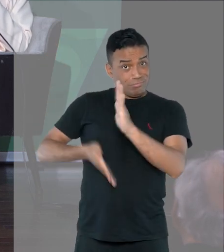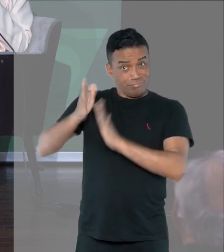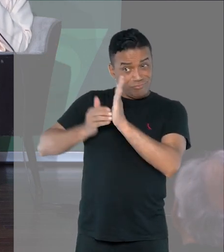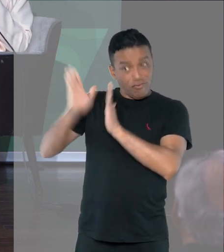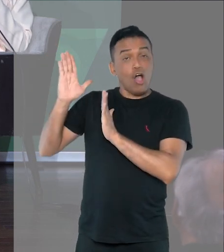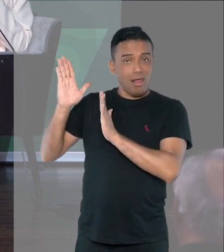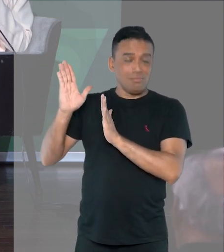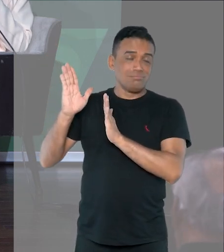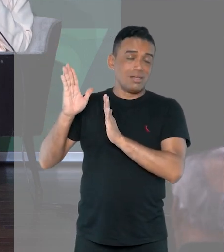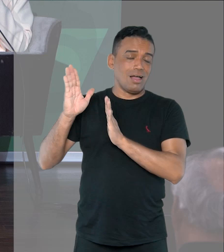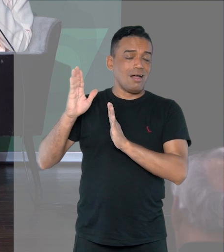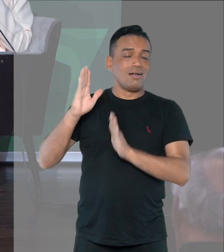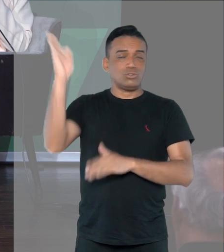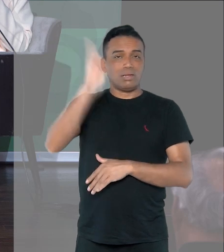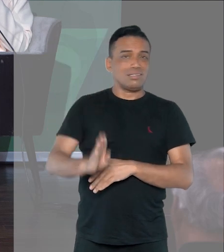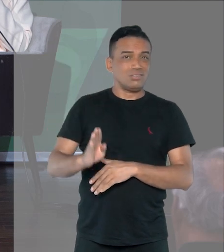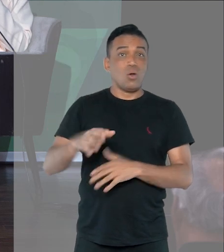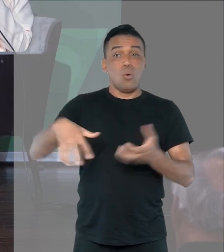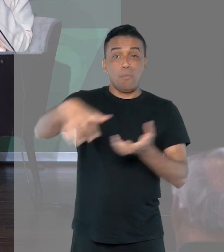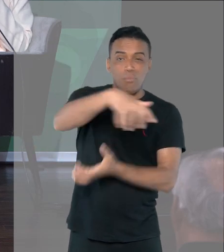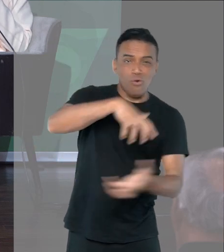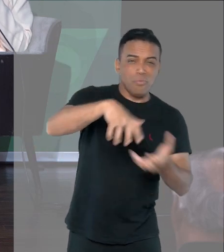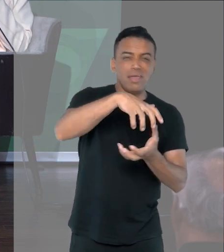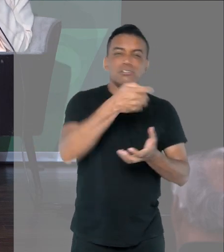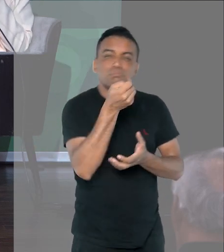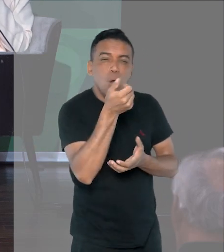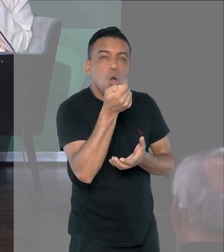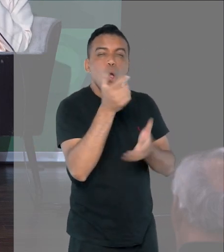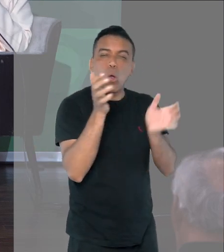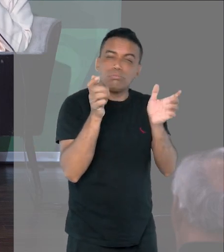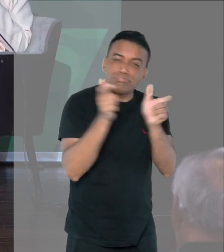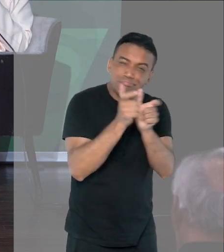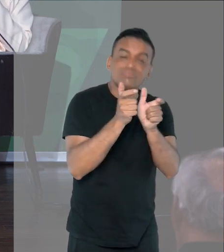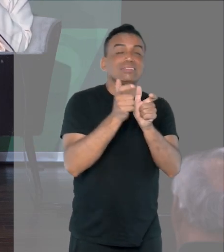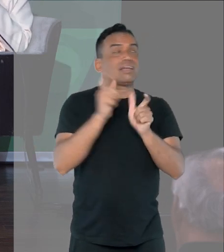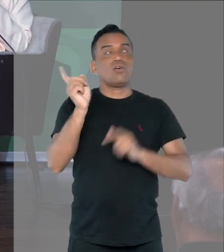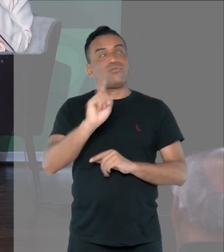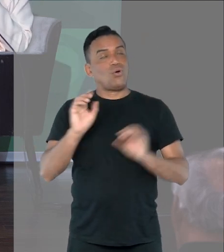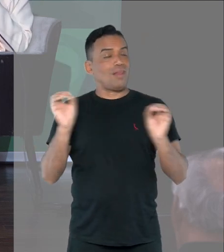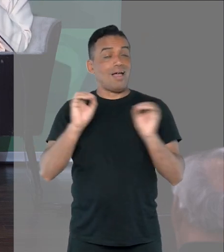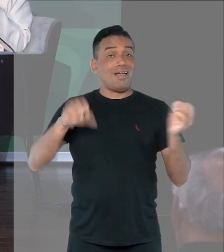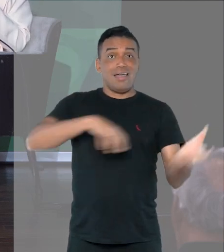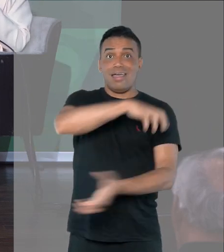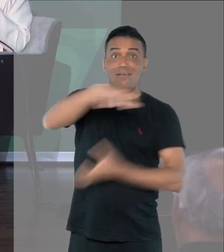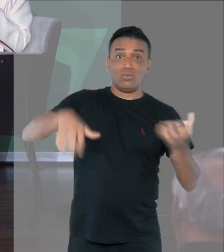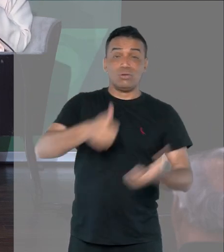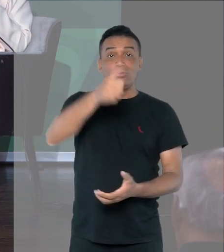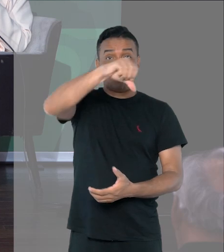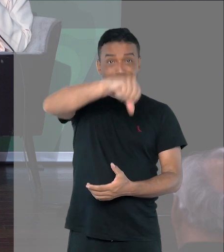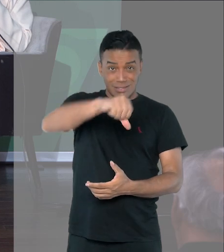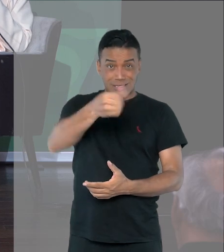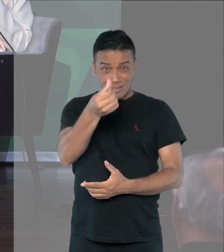vários movimentos pequenos, localizados, pelo amor de Deus, não foi nada, não foi a Revolução de